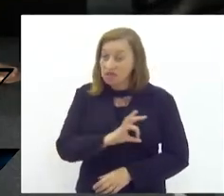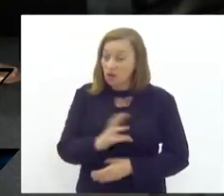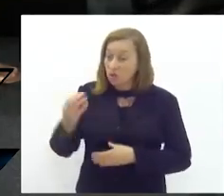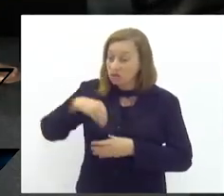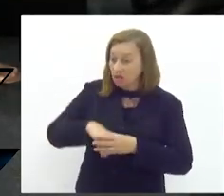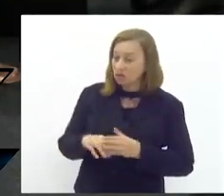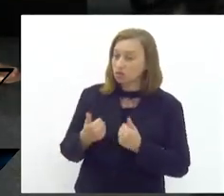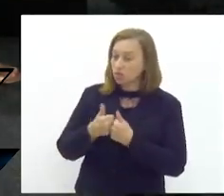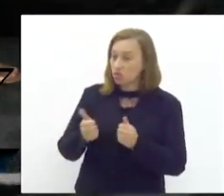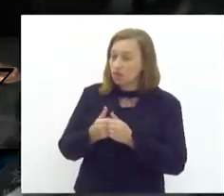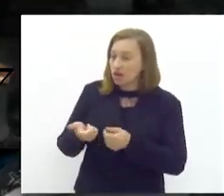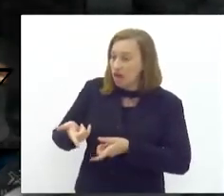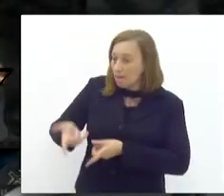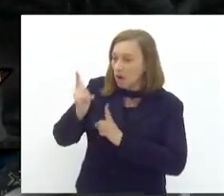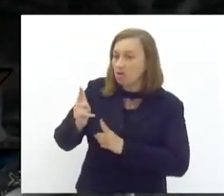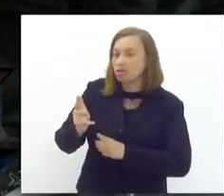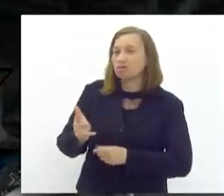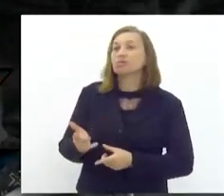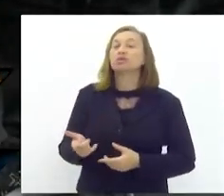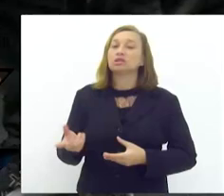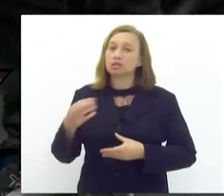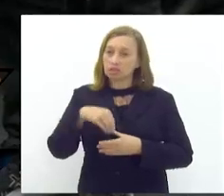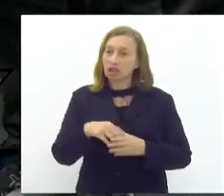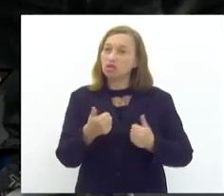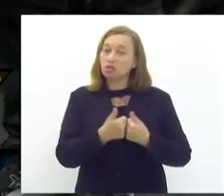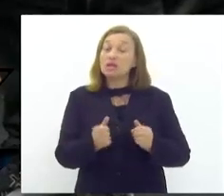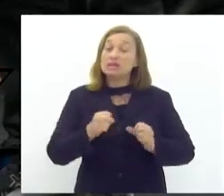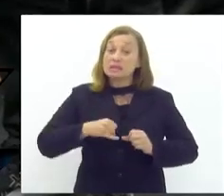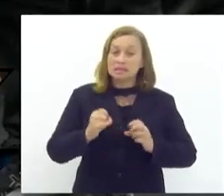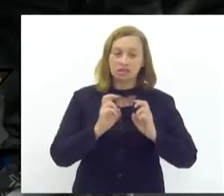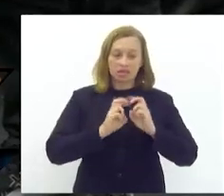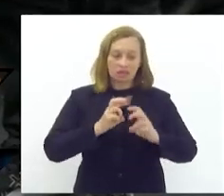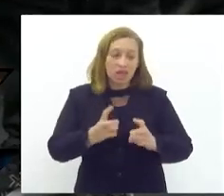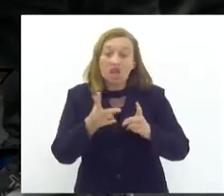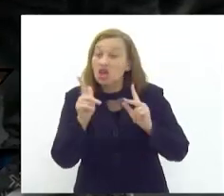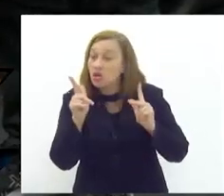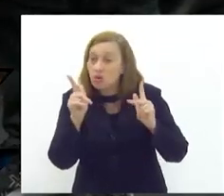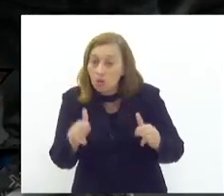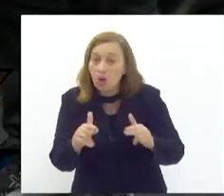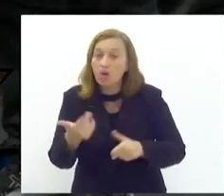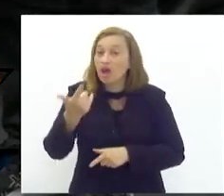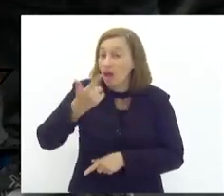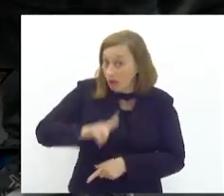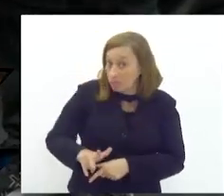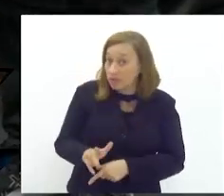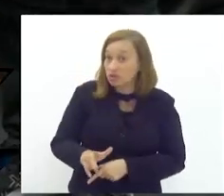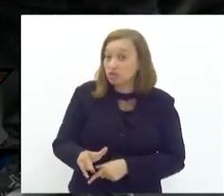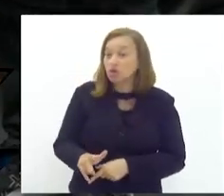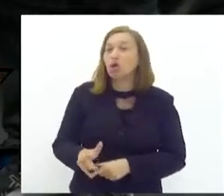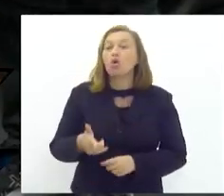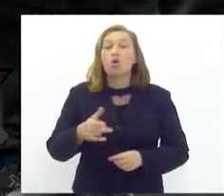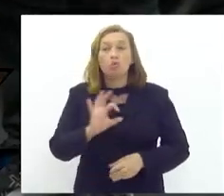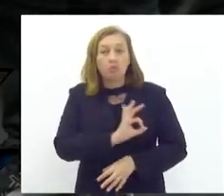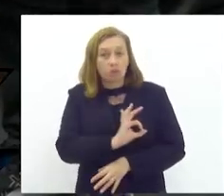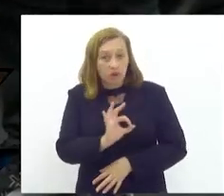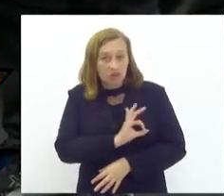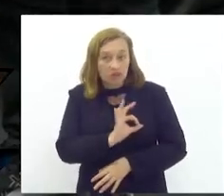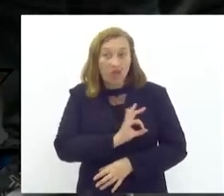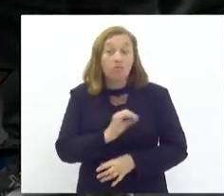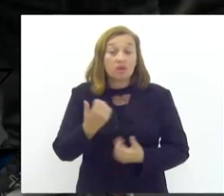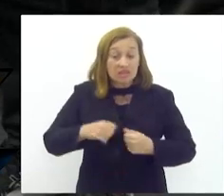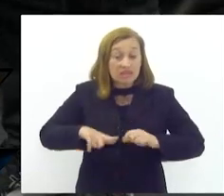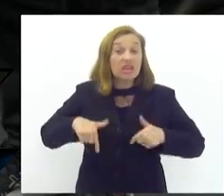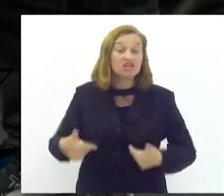matar o policial ali dentro se for dentro do trem é a mesma coisa e repito o policial vai ter que